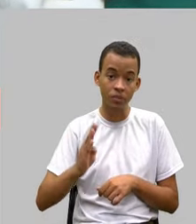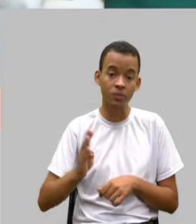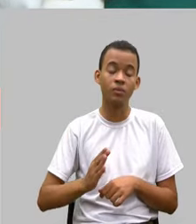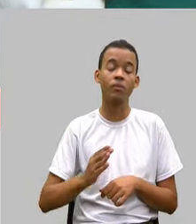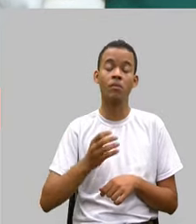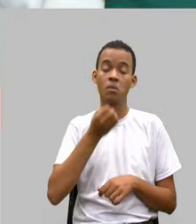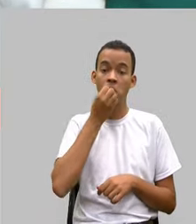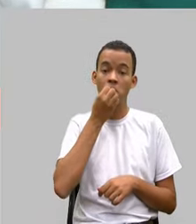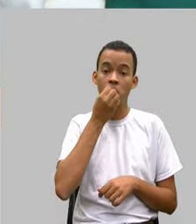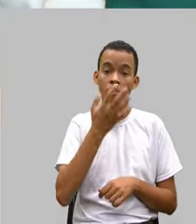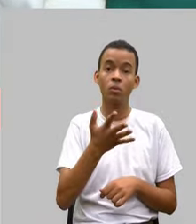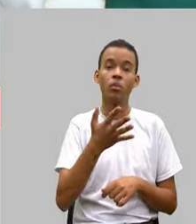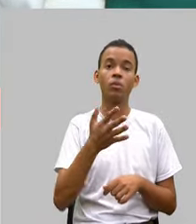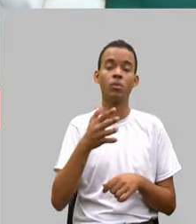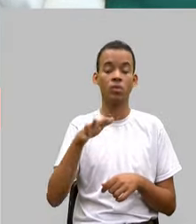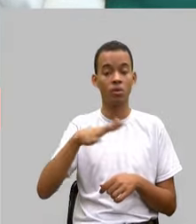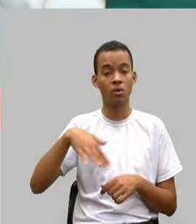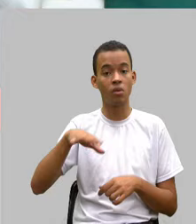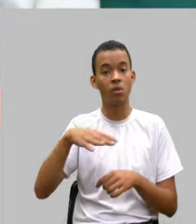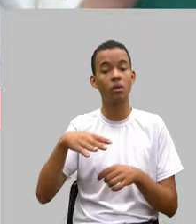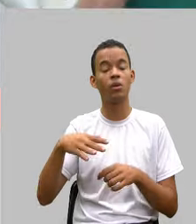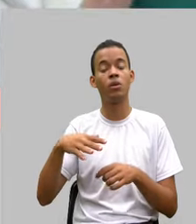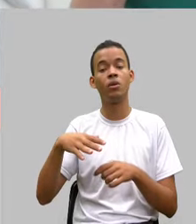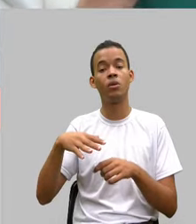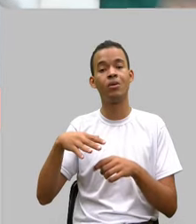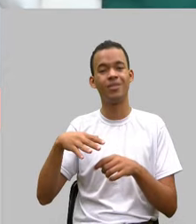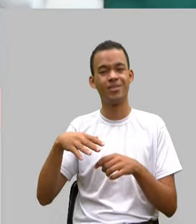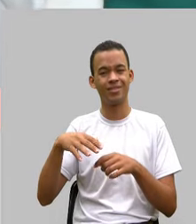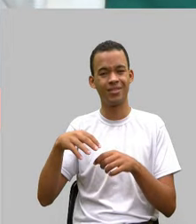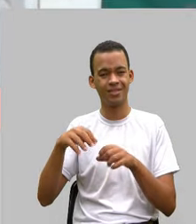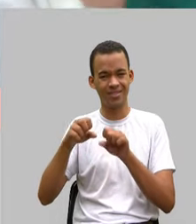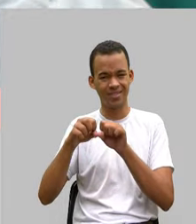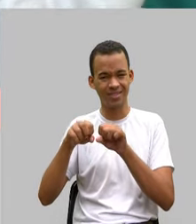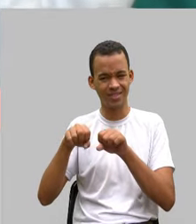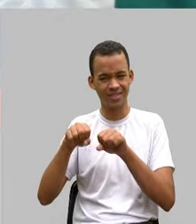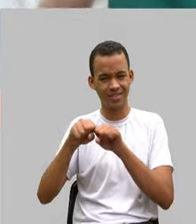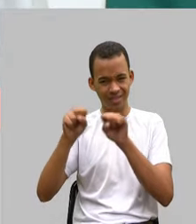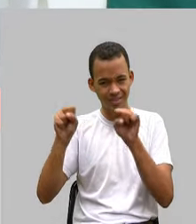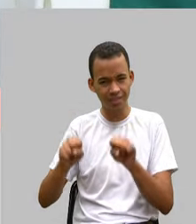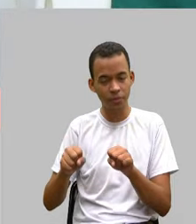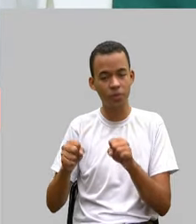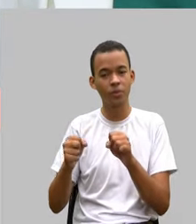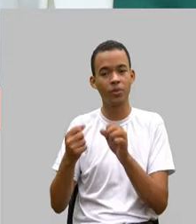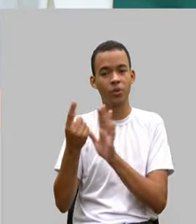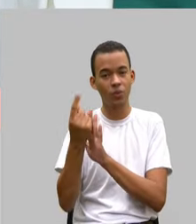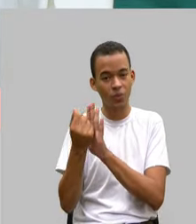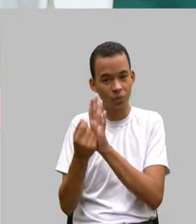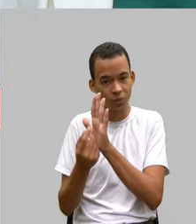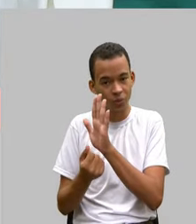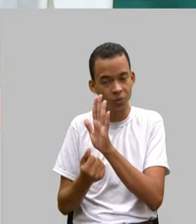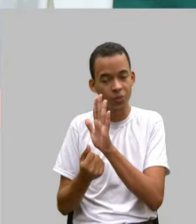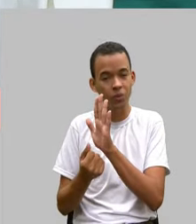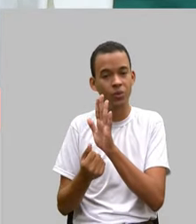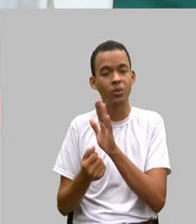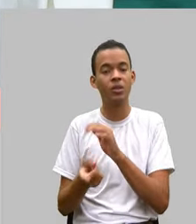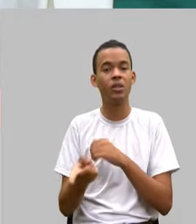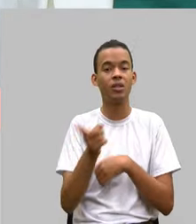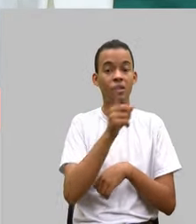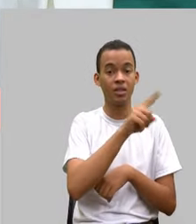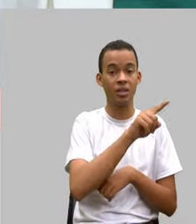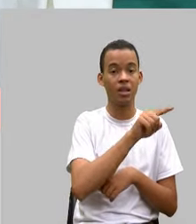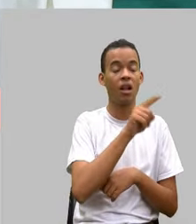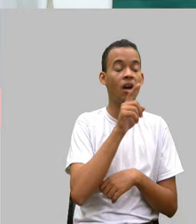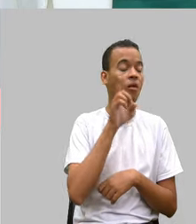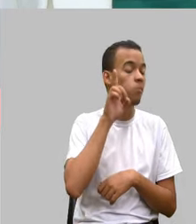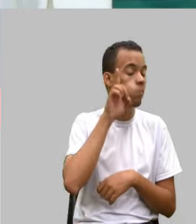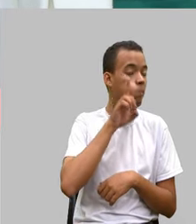foram repassadas ele totaliza R 53 bilhões deais e o mercado americano 250 Bilhões de